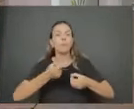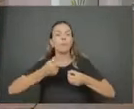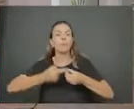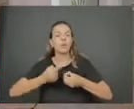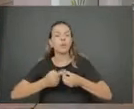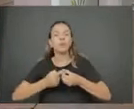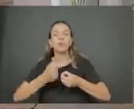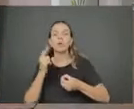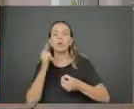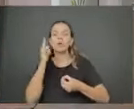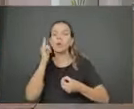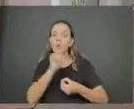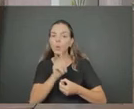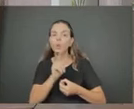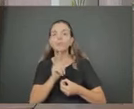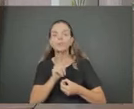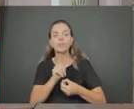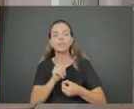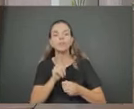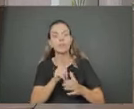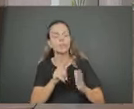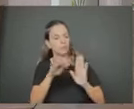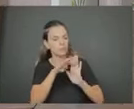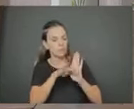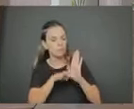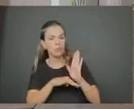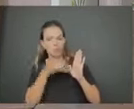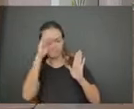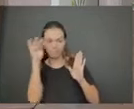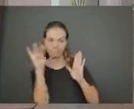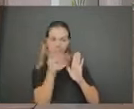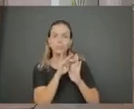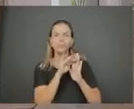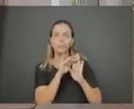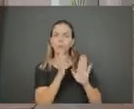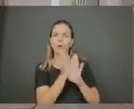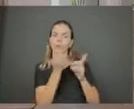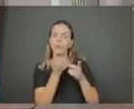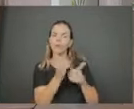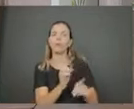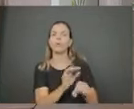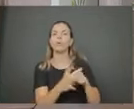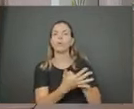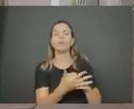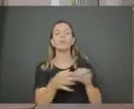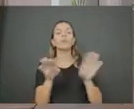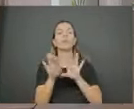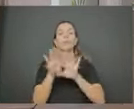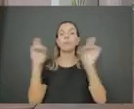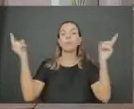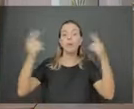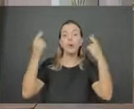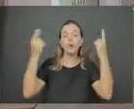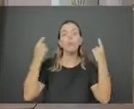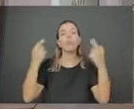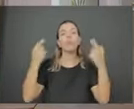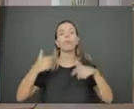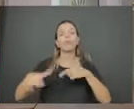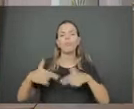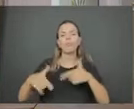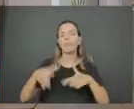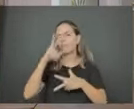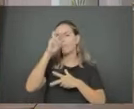as medidas restritivas frente ao Covid, e o bombeiro também trabalhando aí de forma intensa aí com a